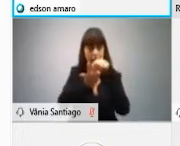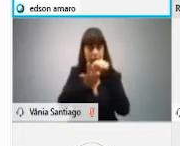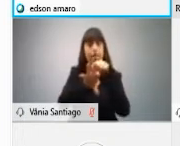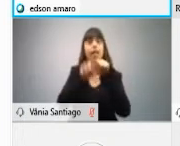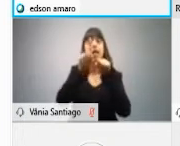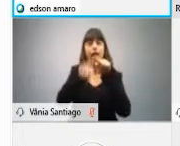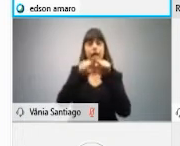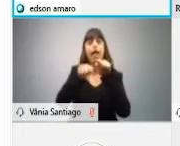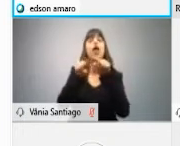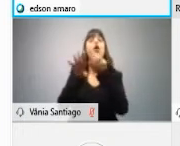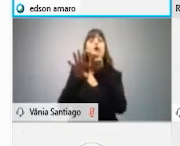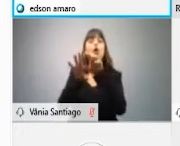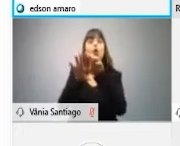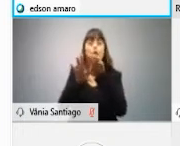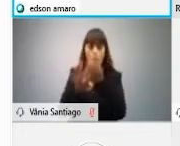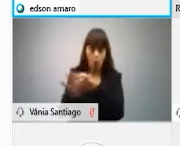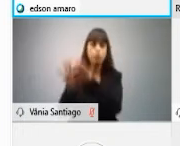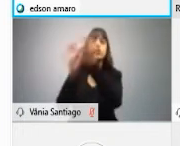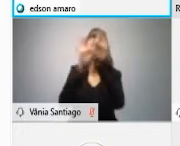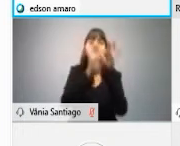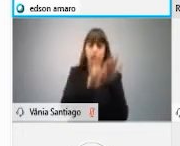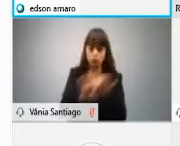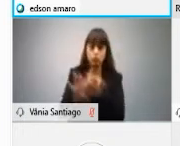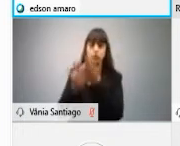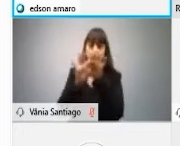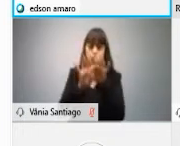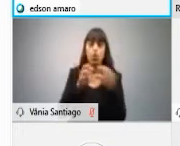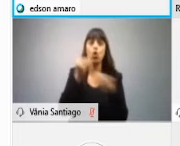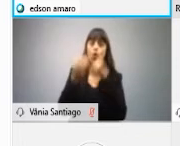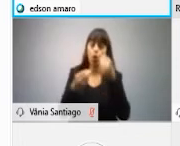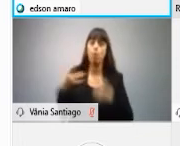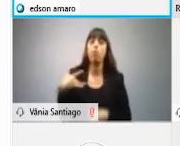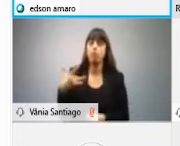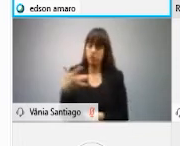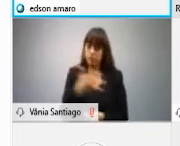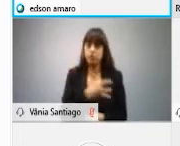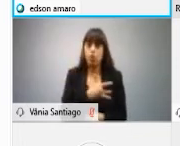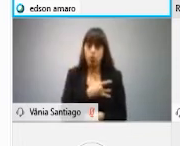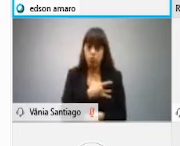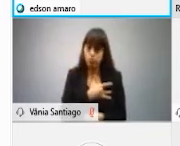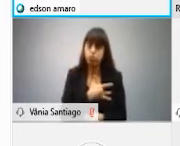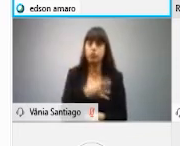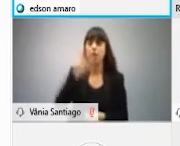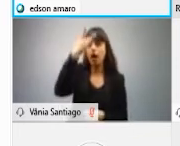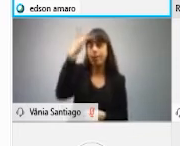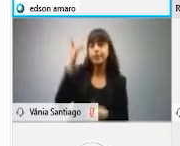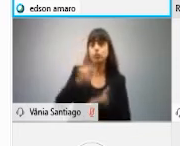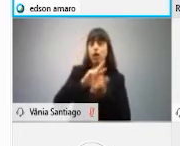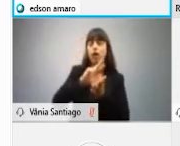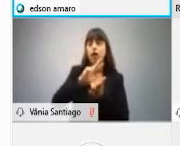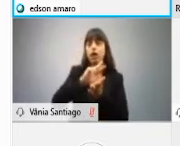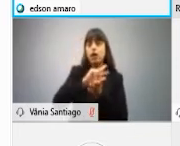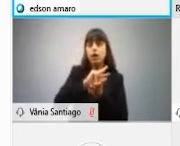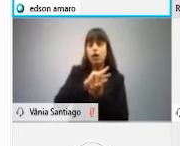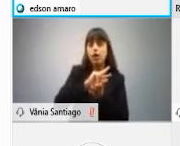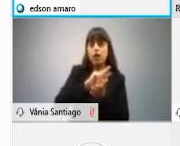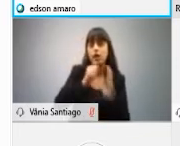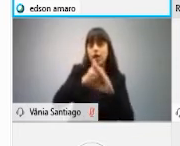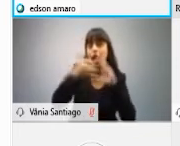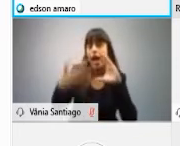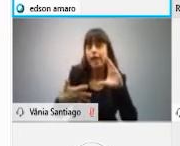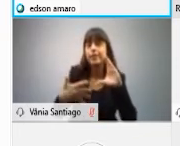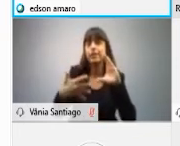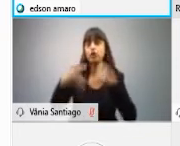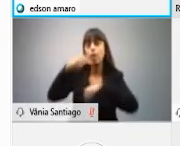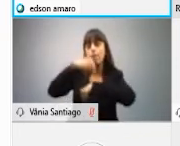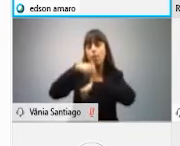os determinantes sociais da saúde, que são tão importantes, as características que as pessoas escolhem em cada momento